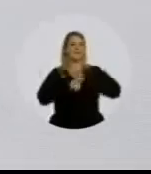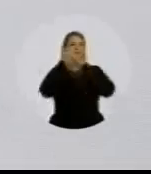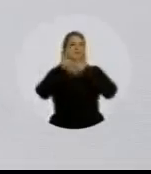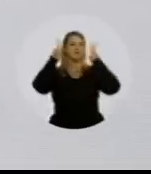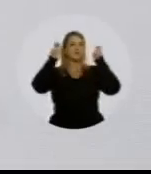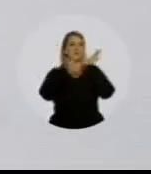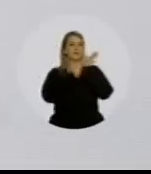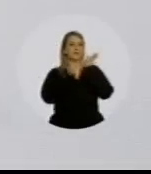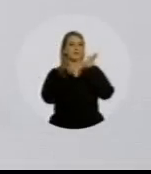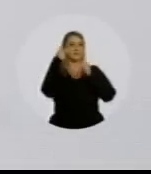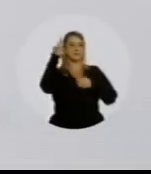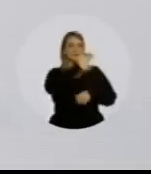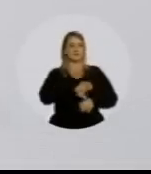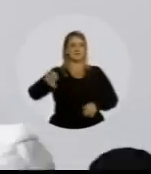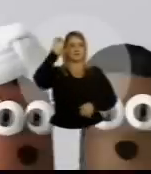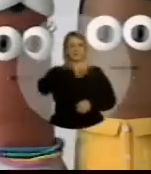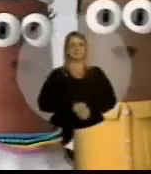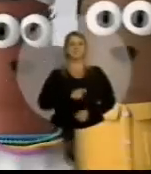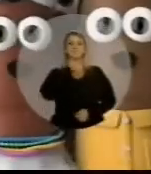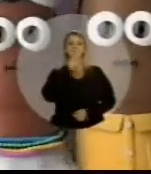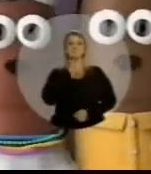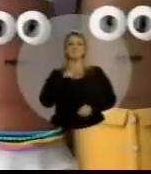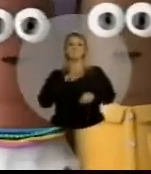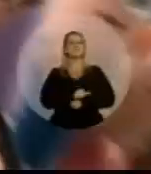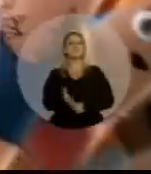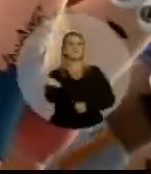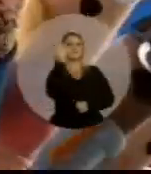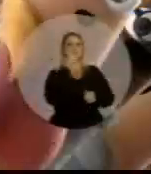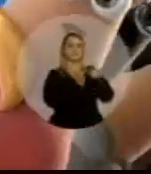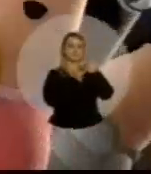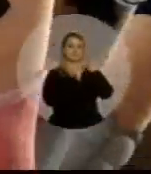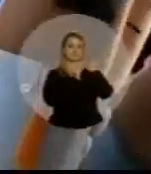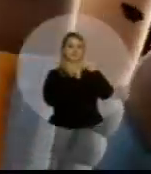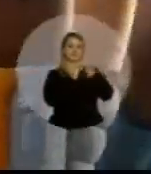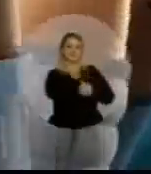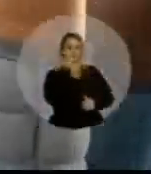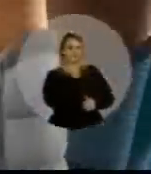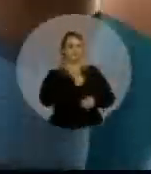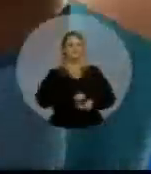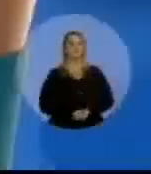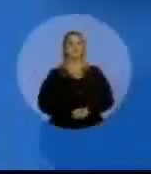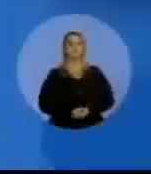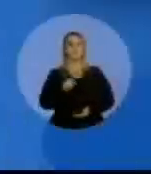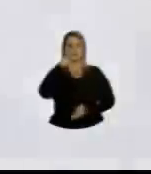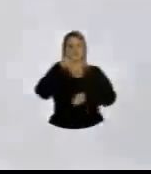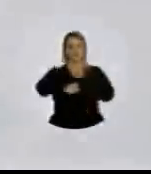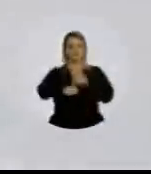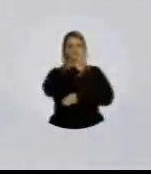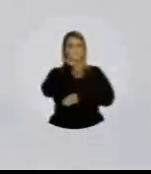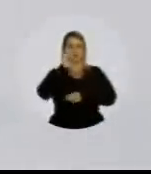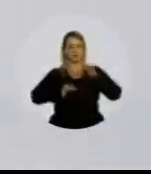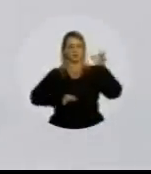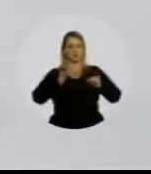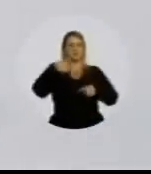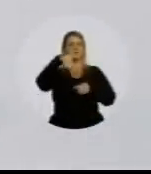foi pensada para poder ser adaptada para cada região do Brasil. Vem pra biometria, vem! Acesse o site